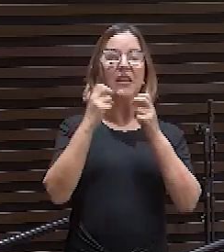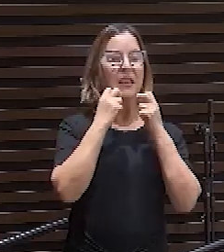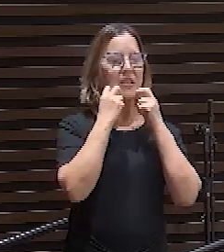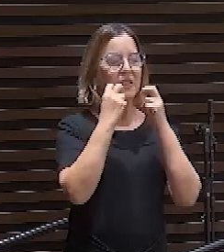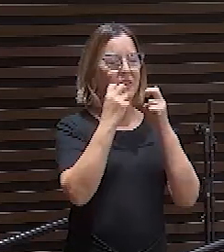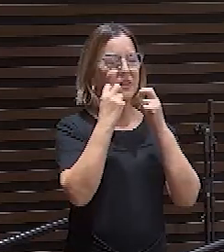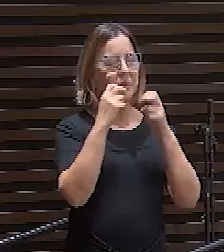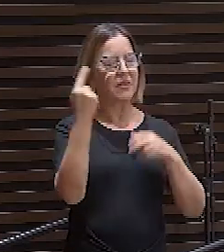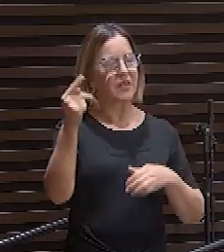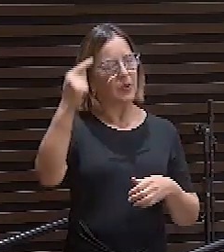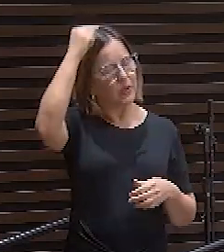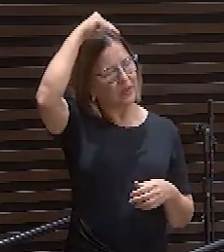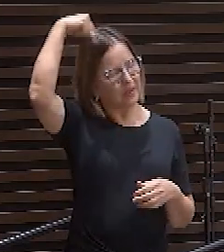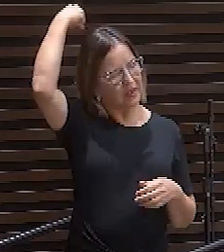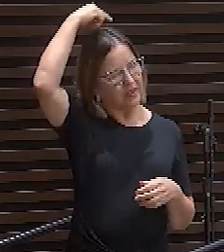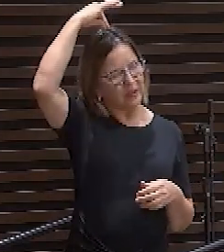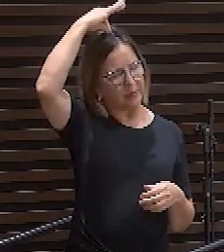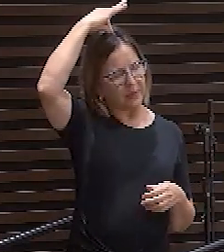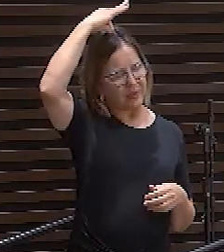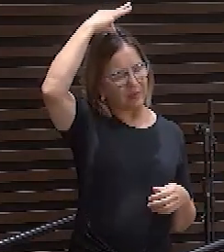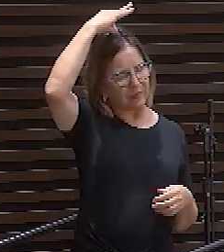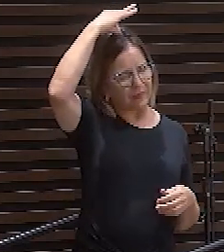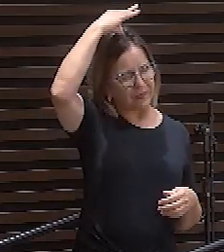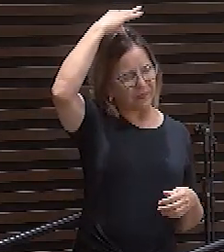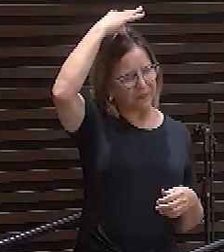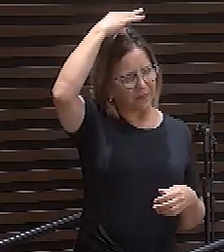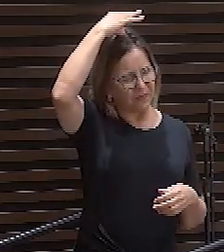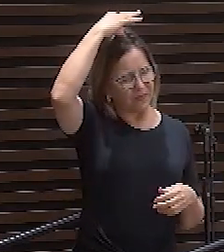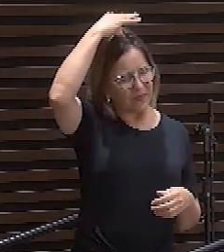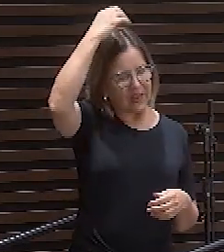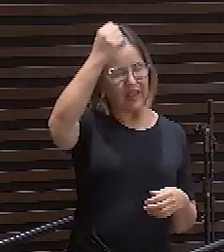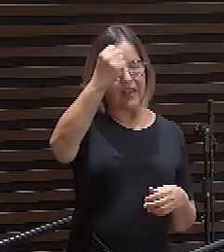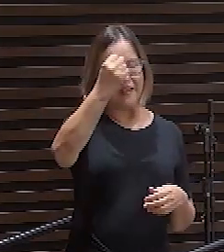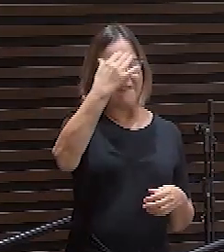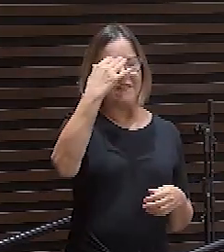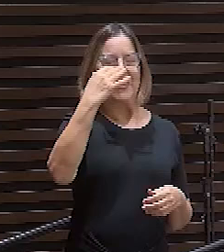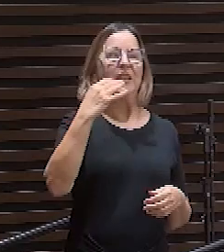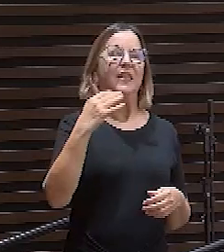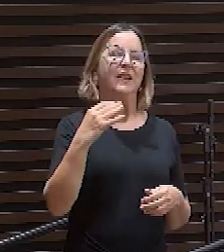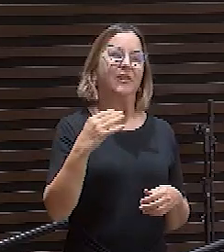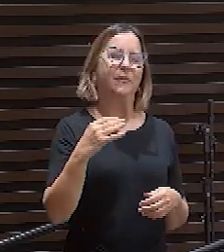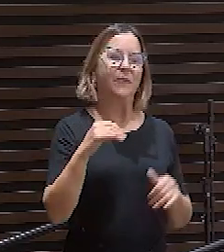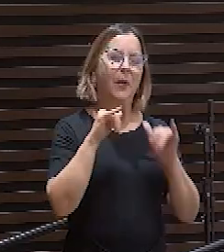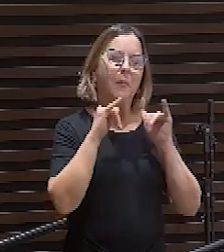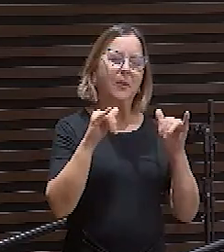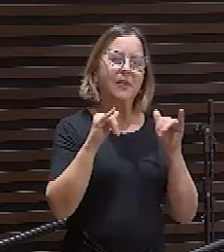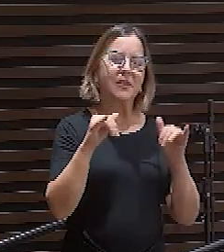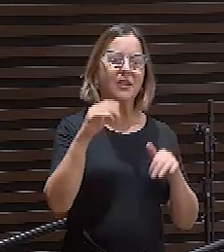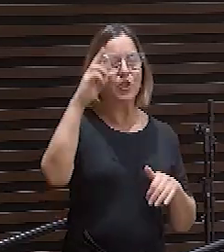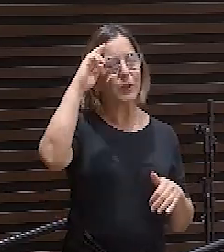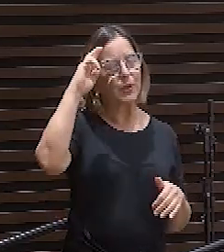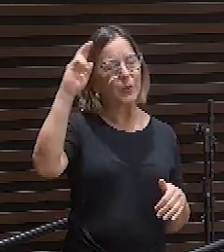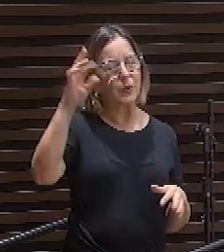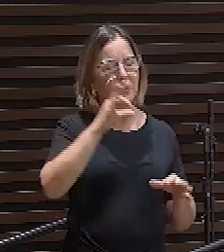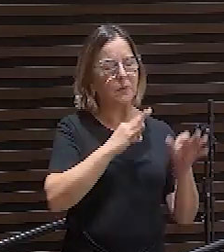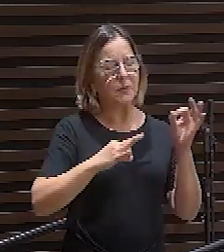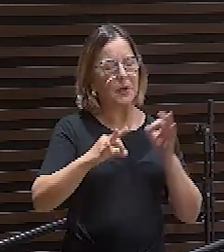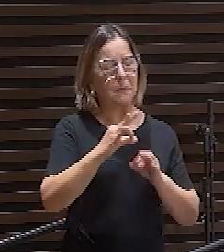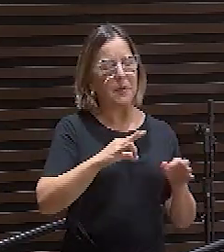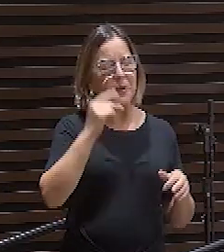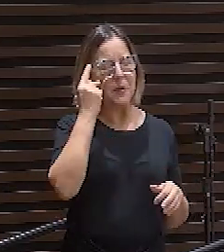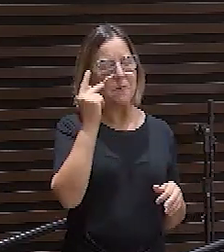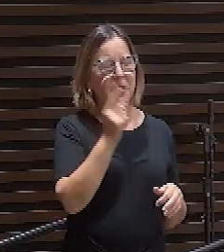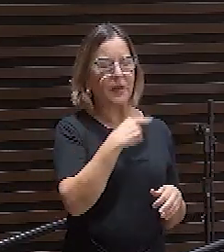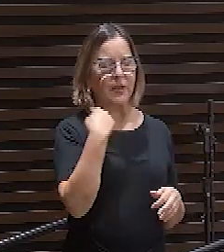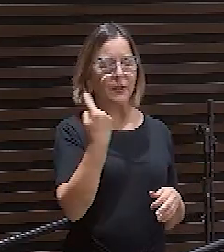que o Teu Santo Espírito venha trazer a mensagem que o Senhor mesmo preparou para os nossos corações. Em nome